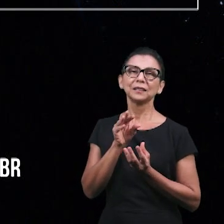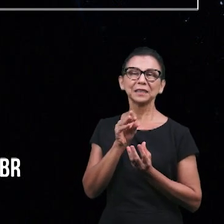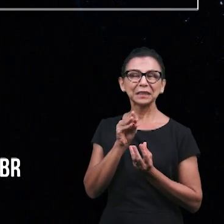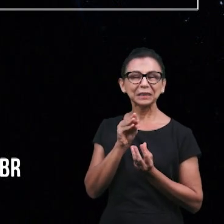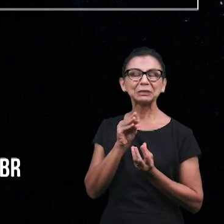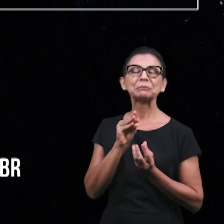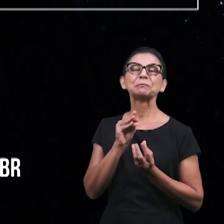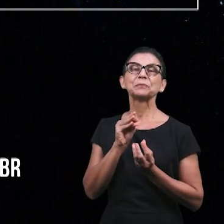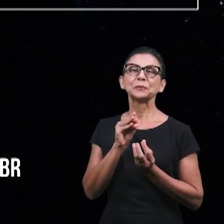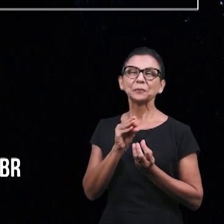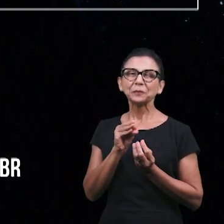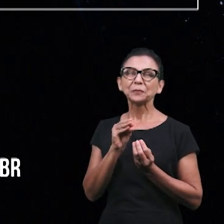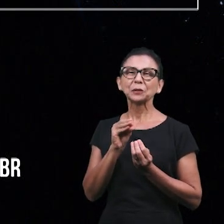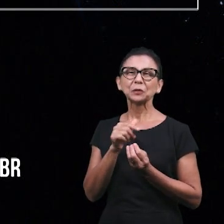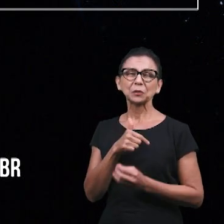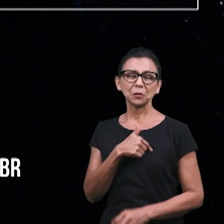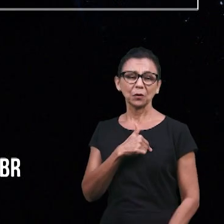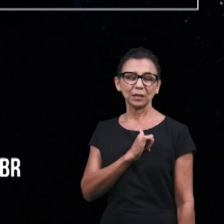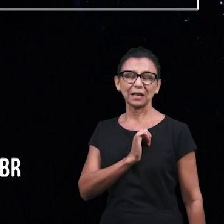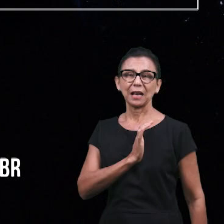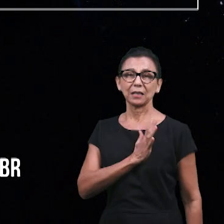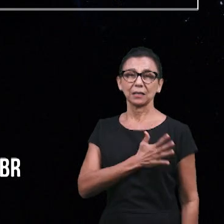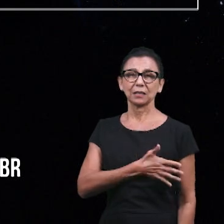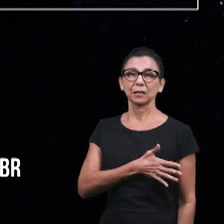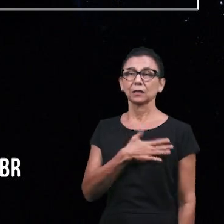acalma o